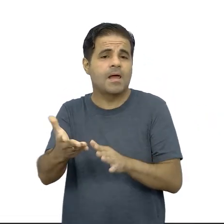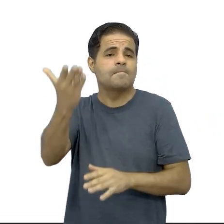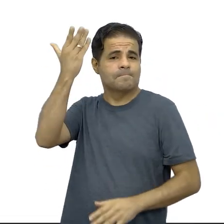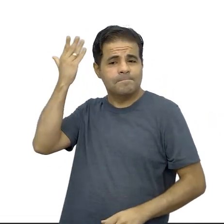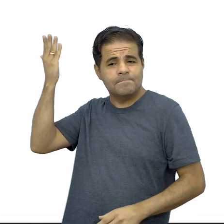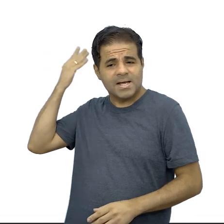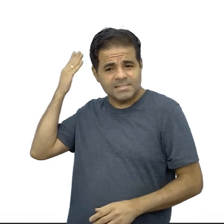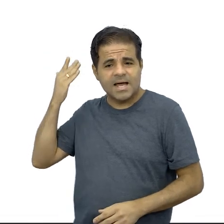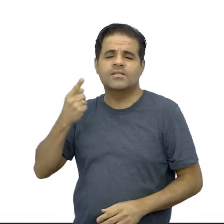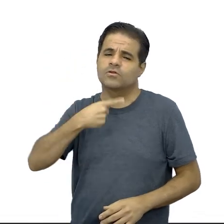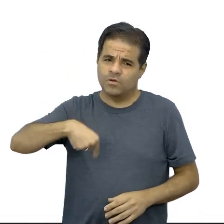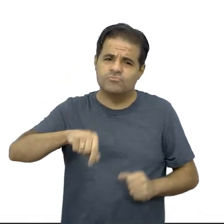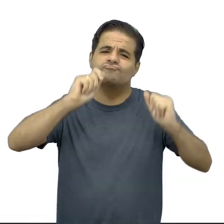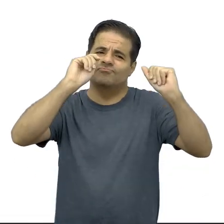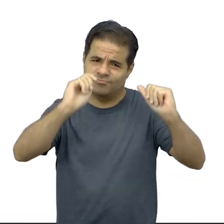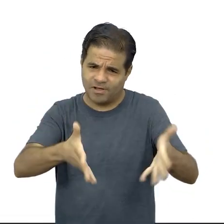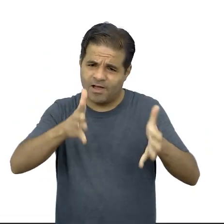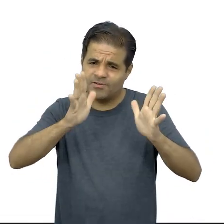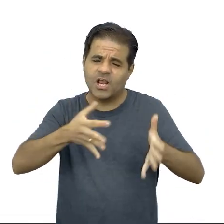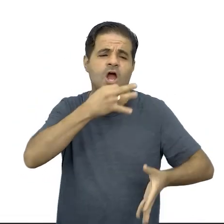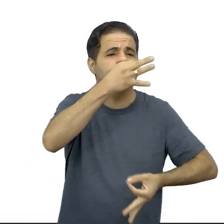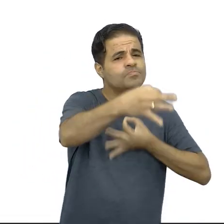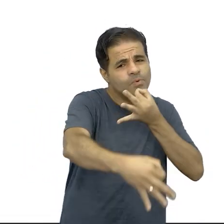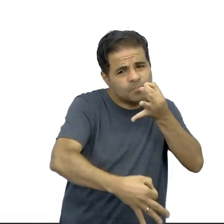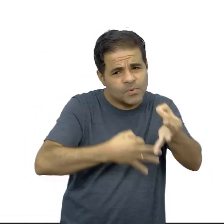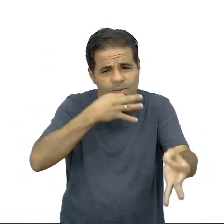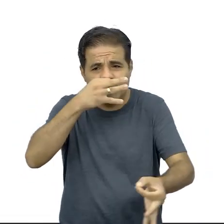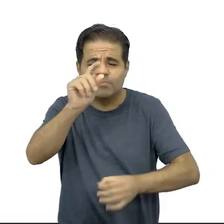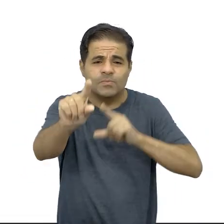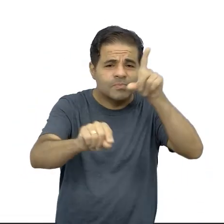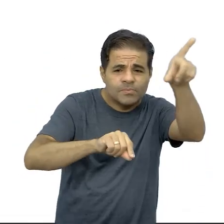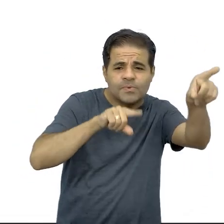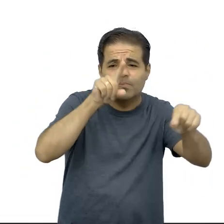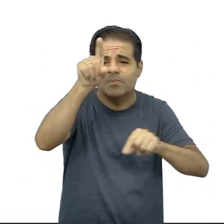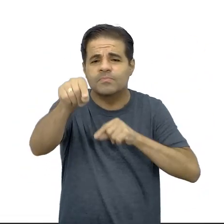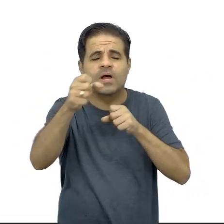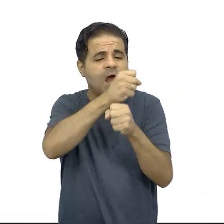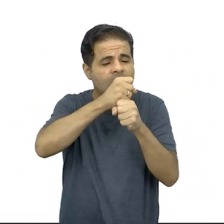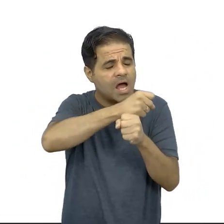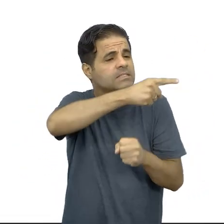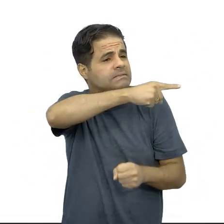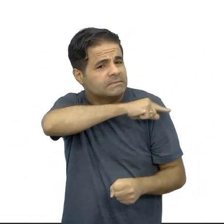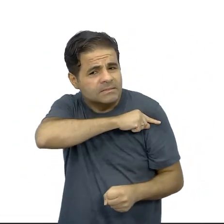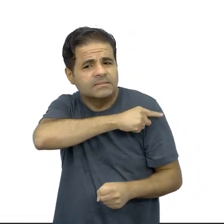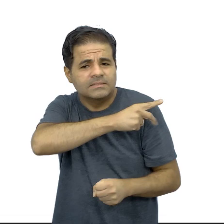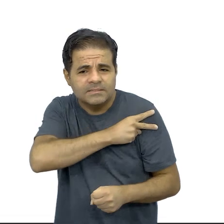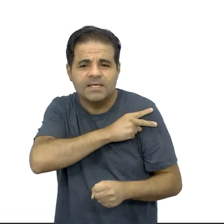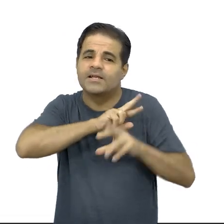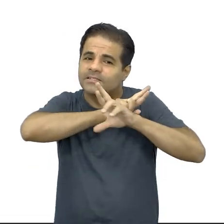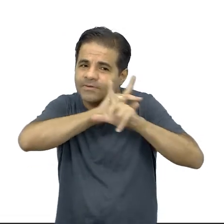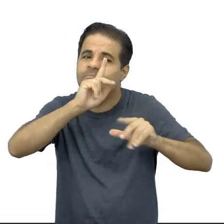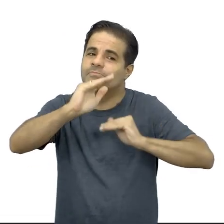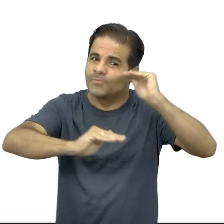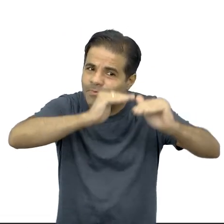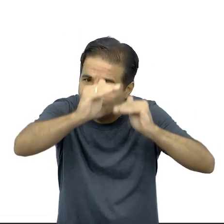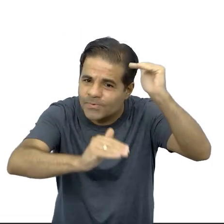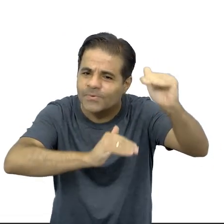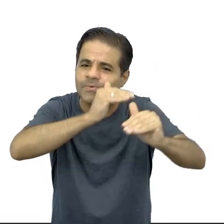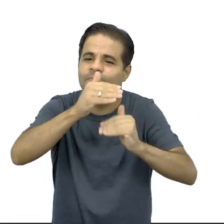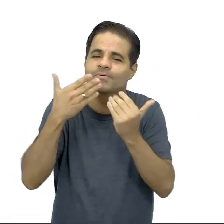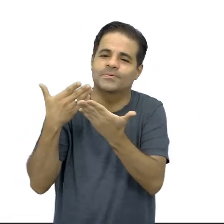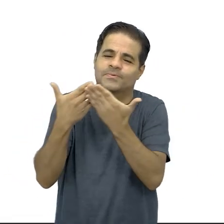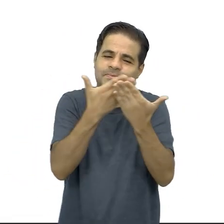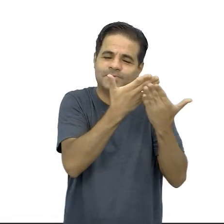passada, nós já havíamos sugerido a seleção de habilidades de anos séries diferentes para o desenvolvimento com os